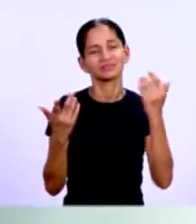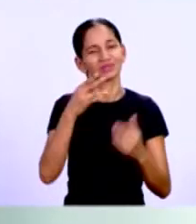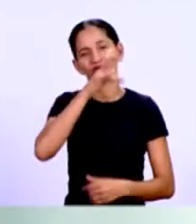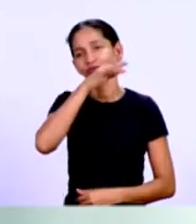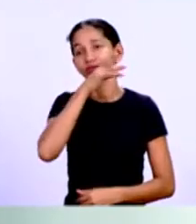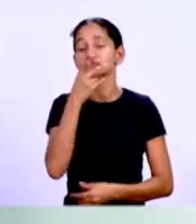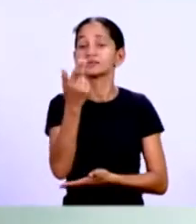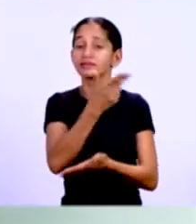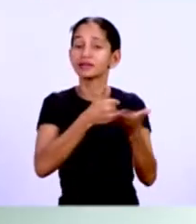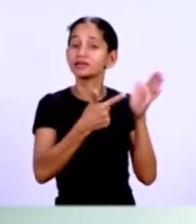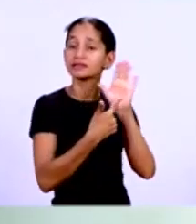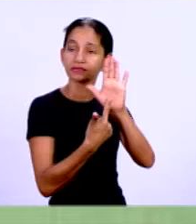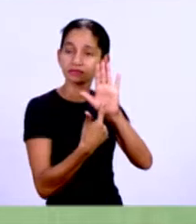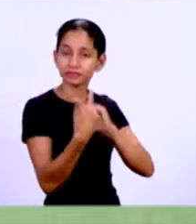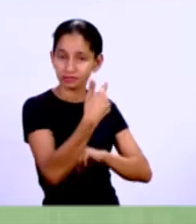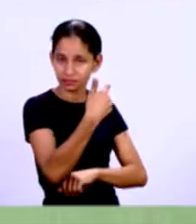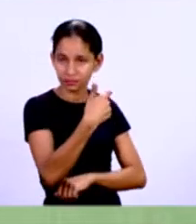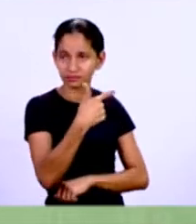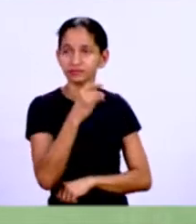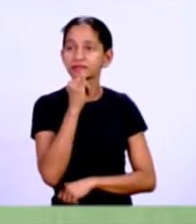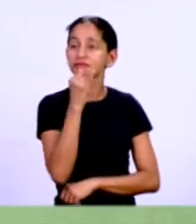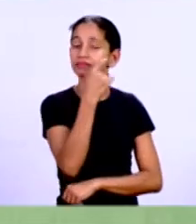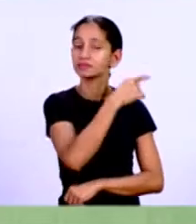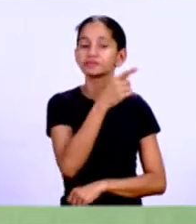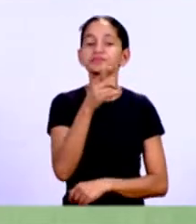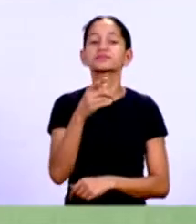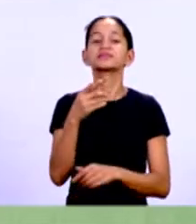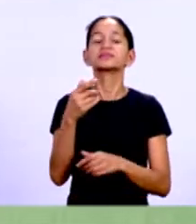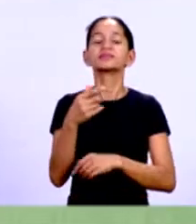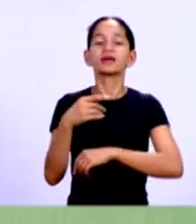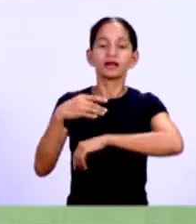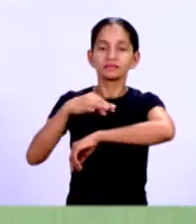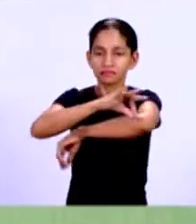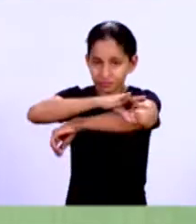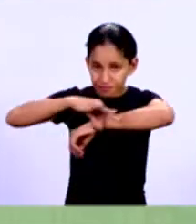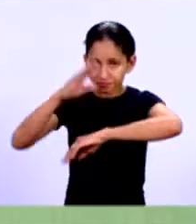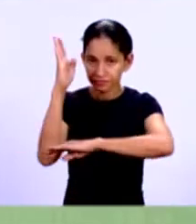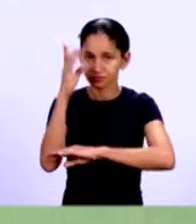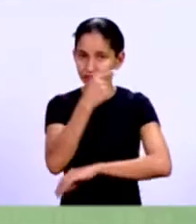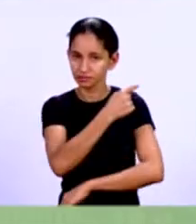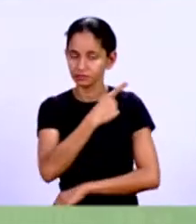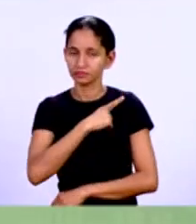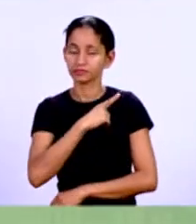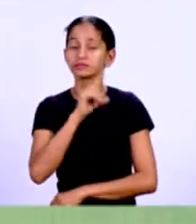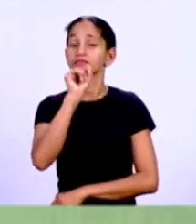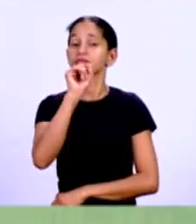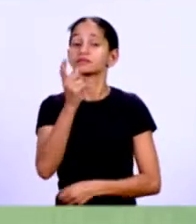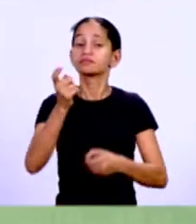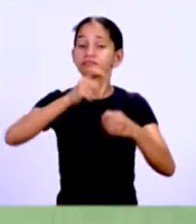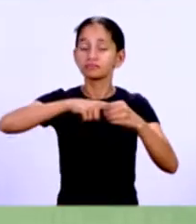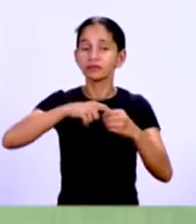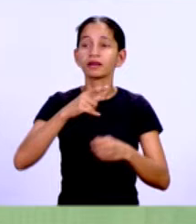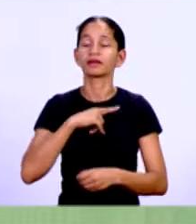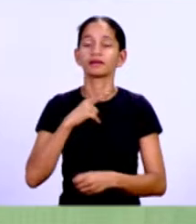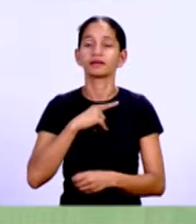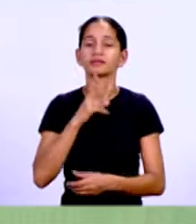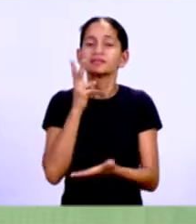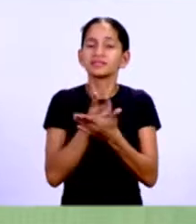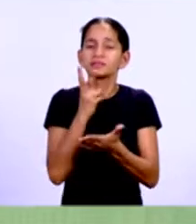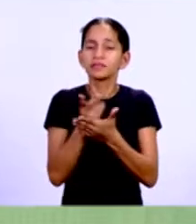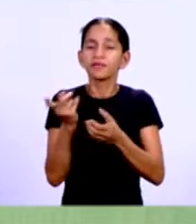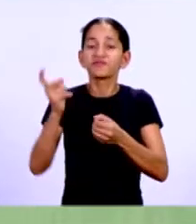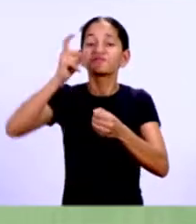tentar ilustrar isso. Vamos ao slide? Aqui nesse slide vai tratar também de risco e retorno. Aqui desse lado a gente tem o